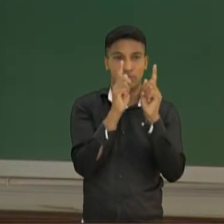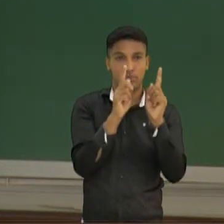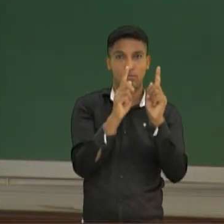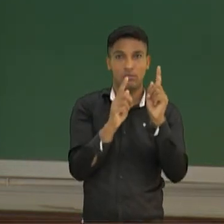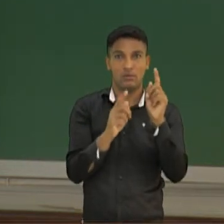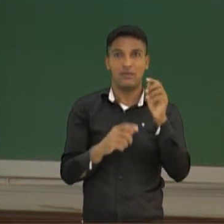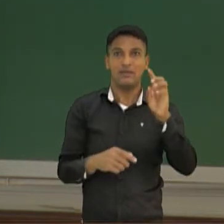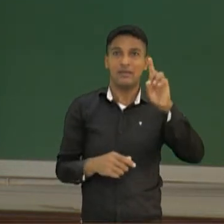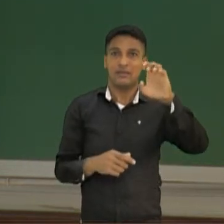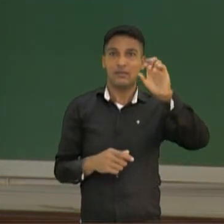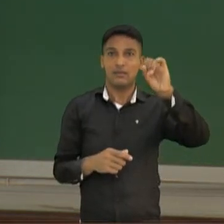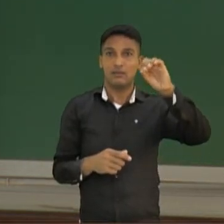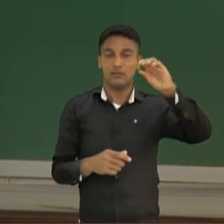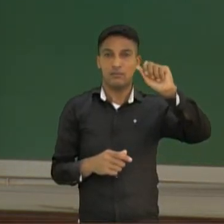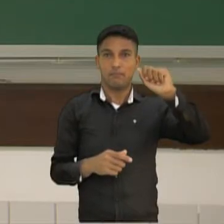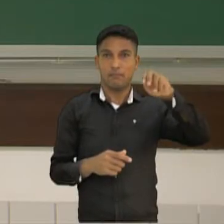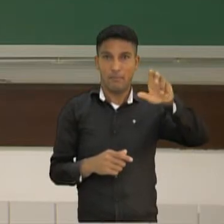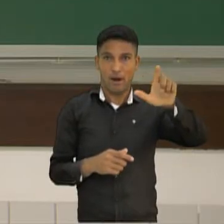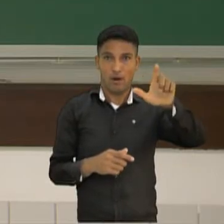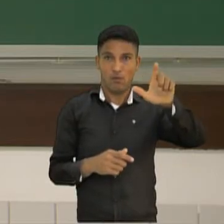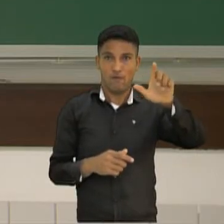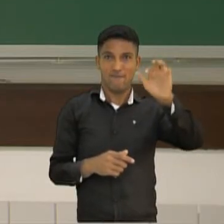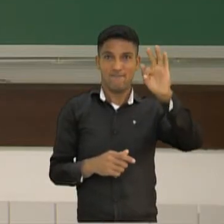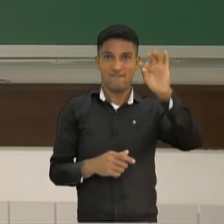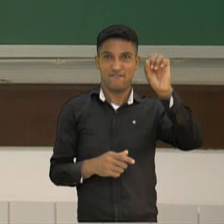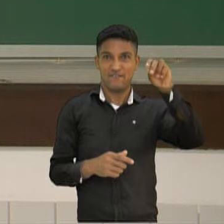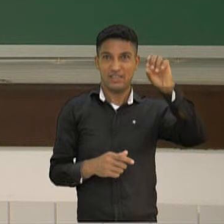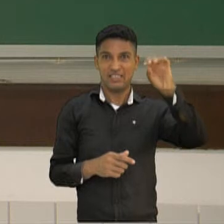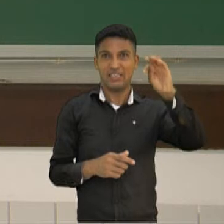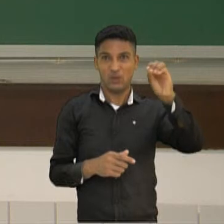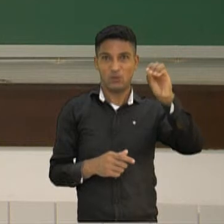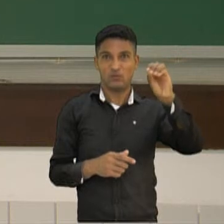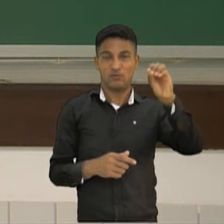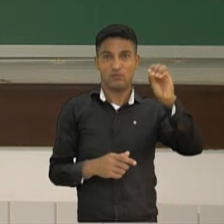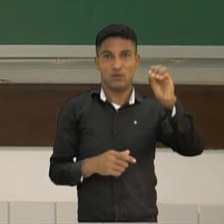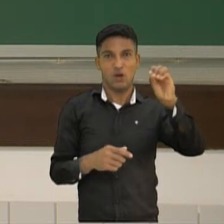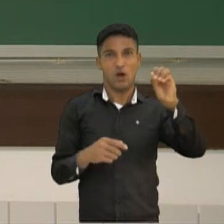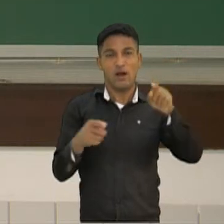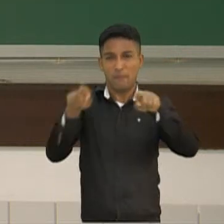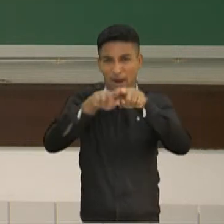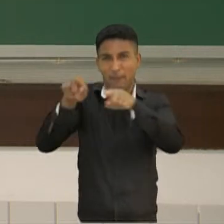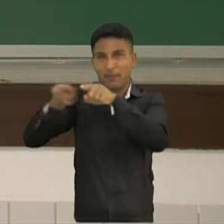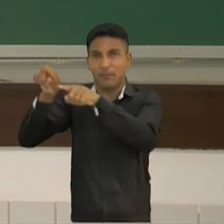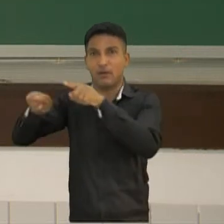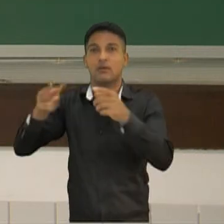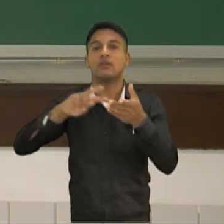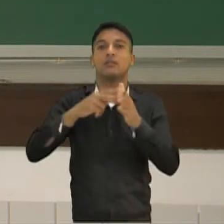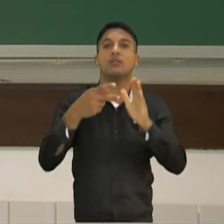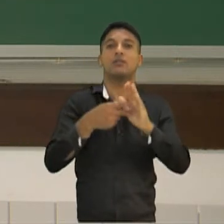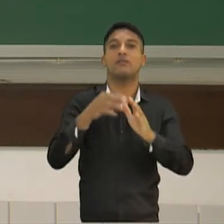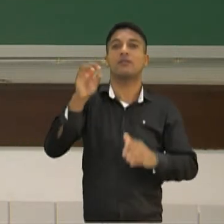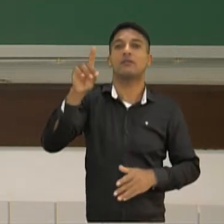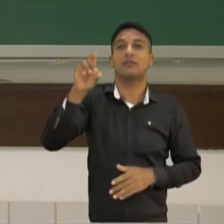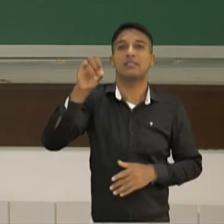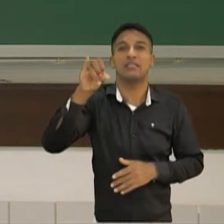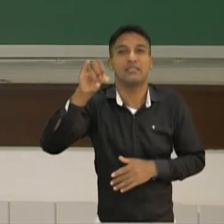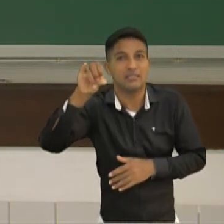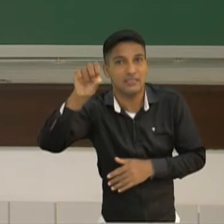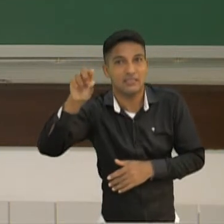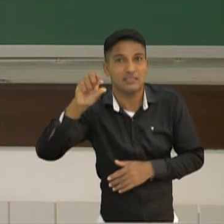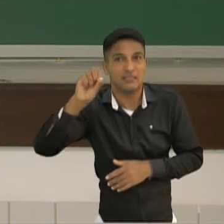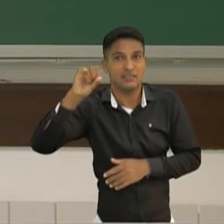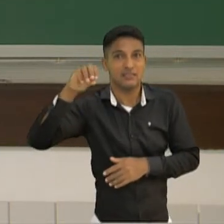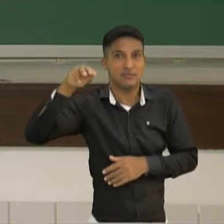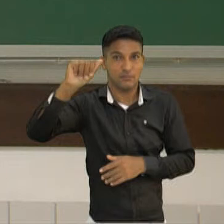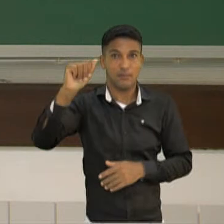períodos se repetindo, é a nossa dízima periódica. Mas isso a gente conversa numas próximas aulas, tá bom?